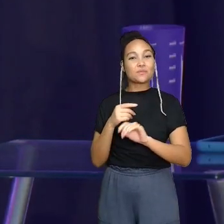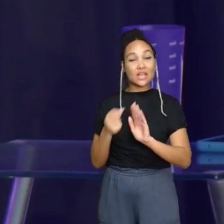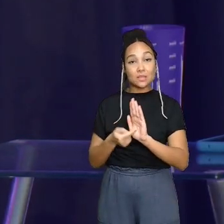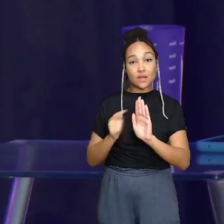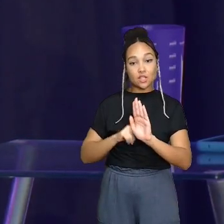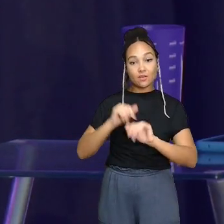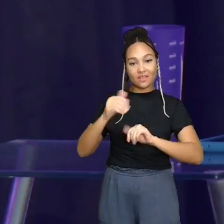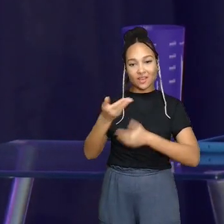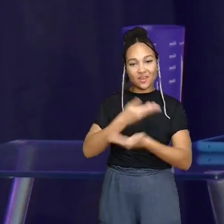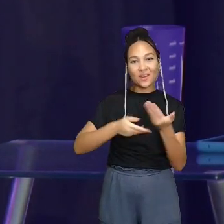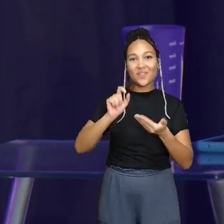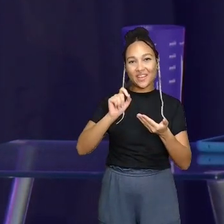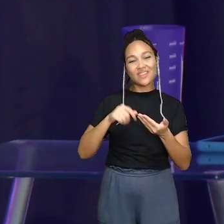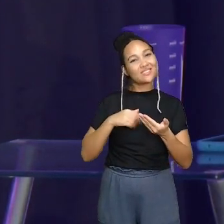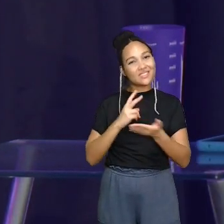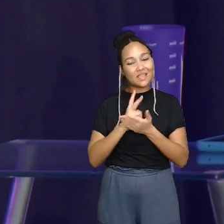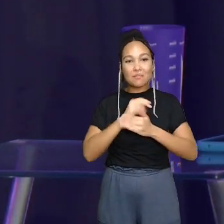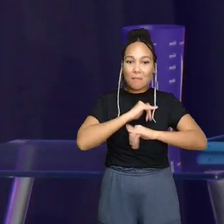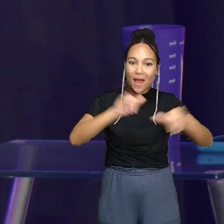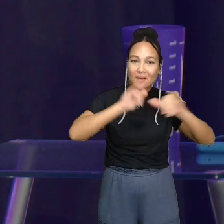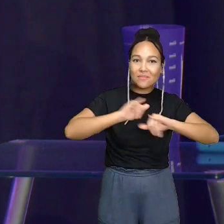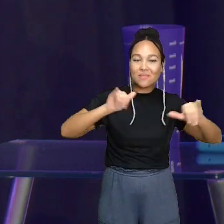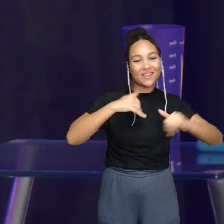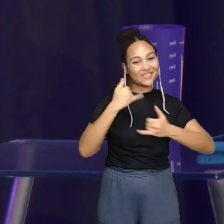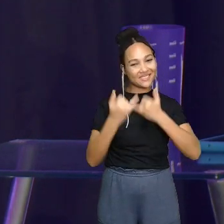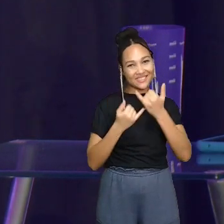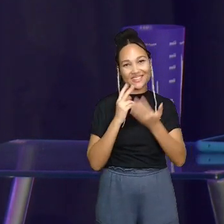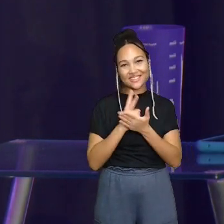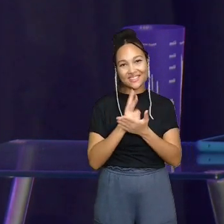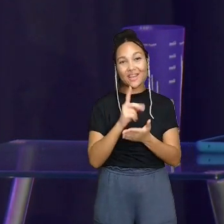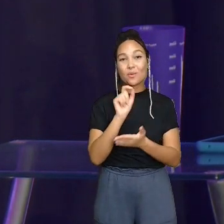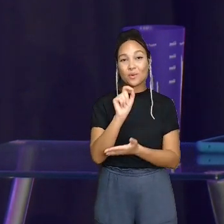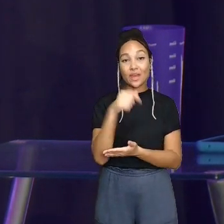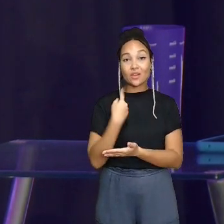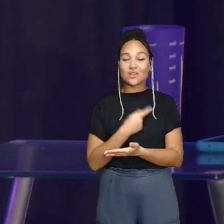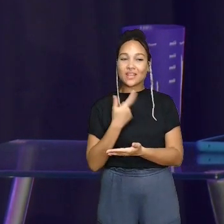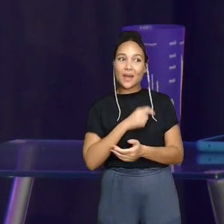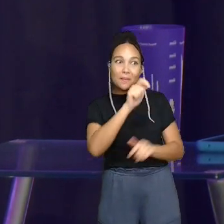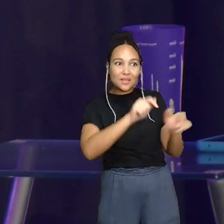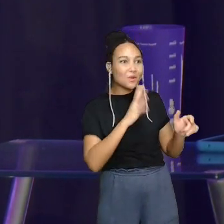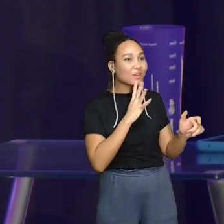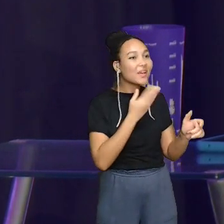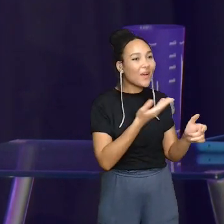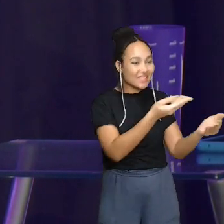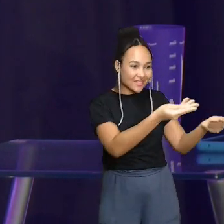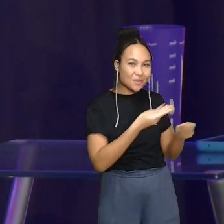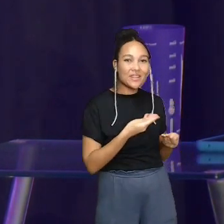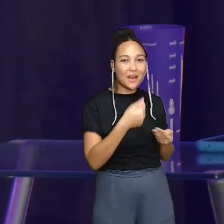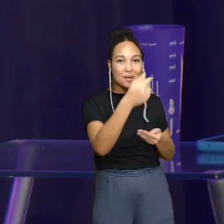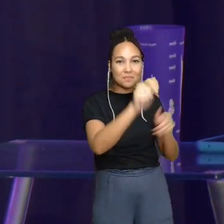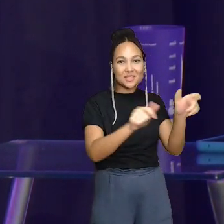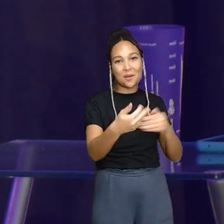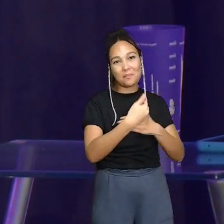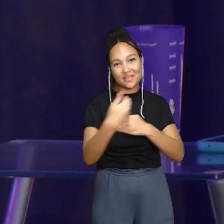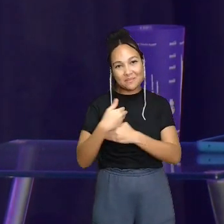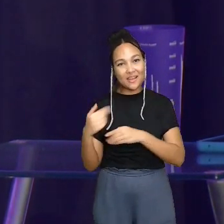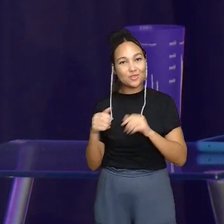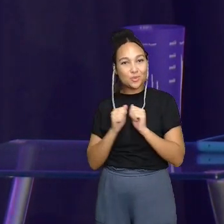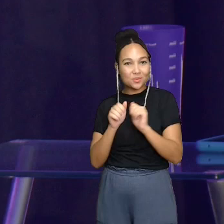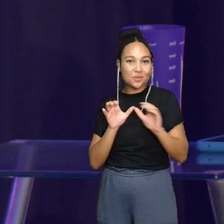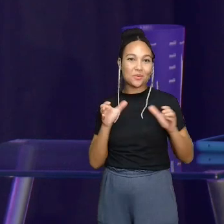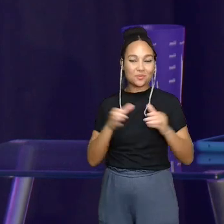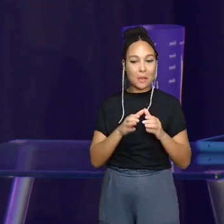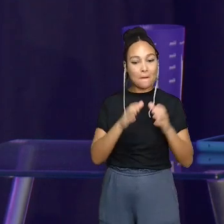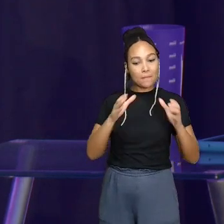a gente brinca muito nesse sentido, sabe? De que a gente quer converter todo mundo no banco de tempo. A gente queria chegar num momento em